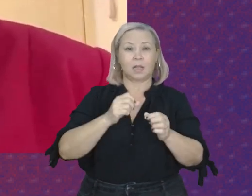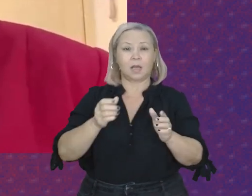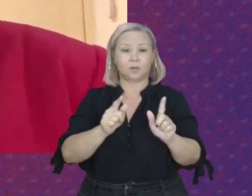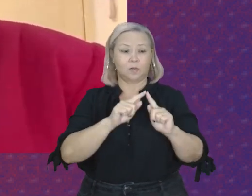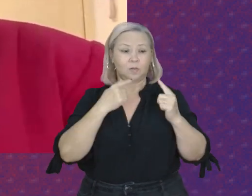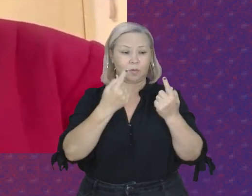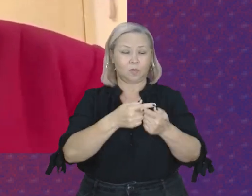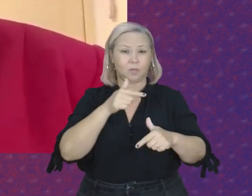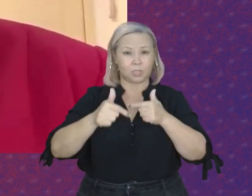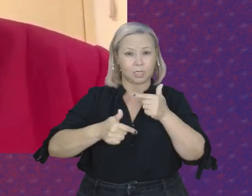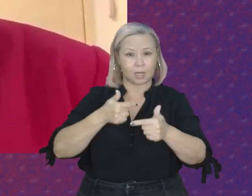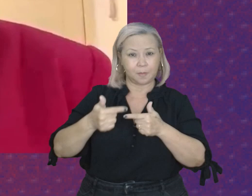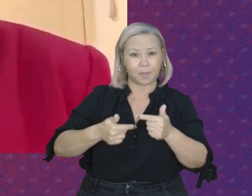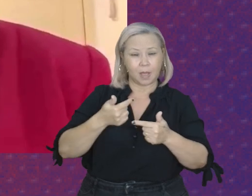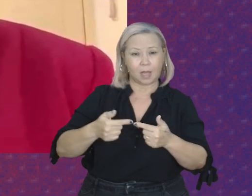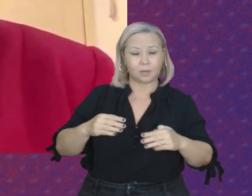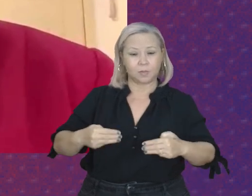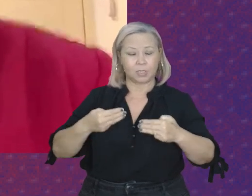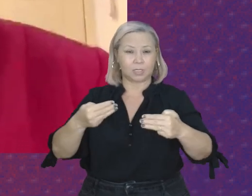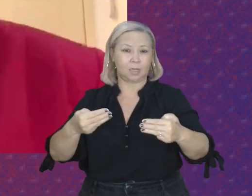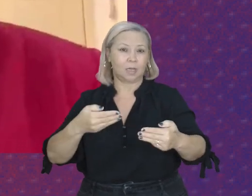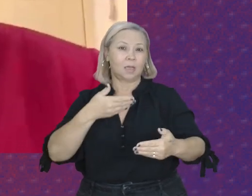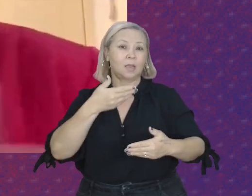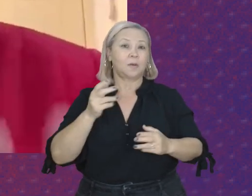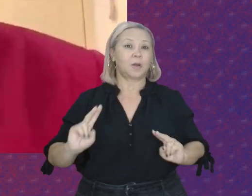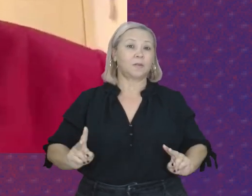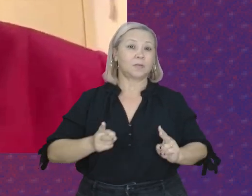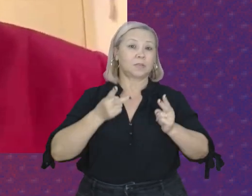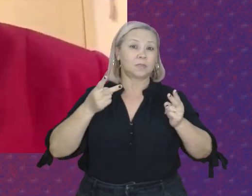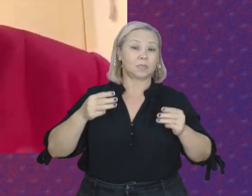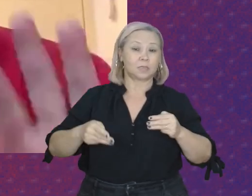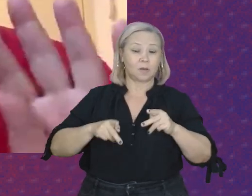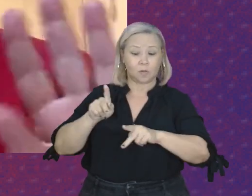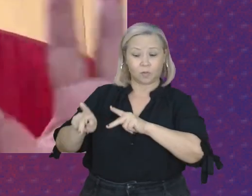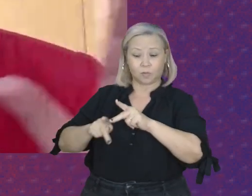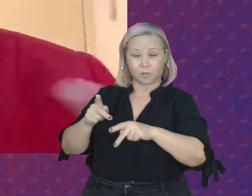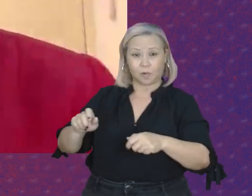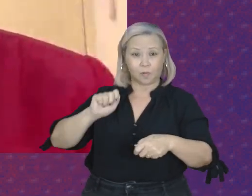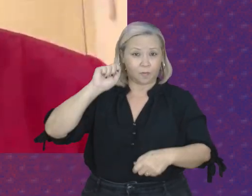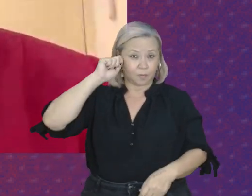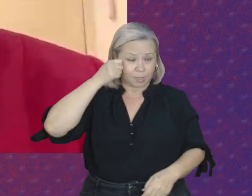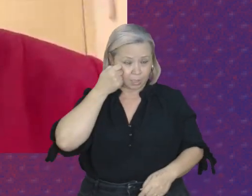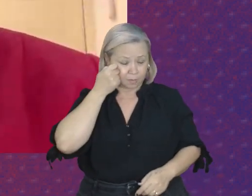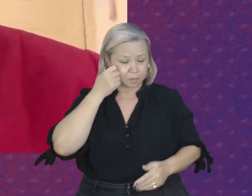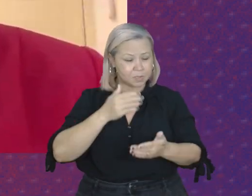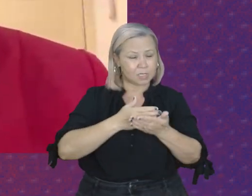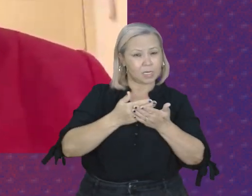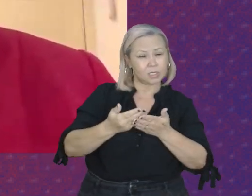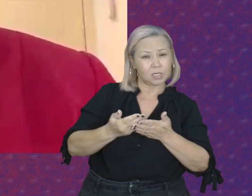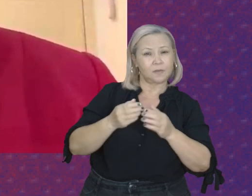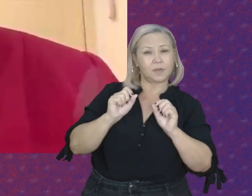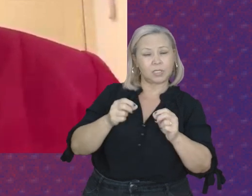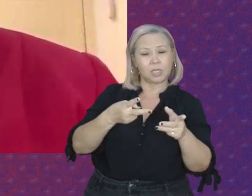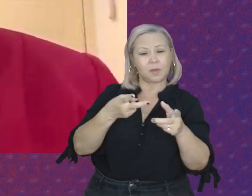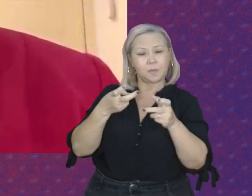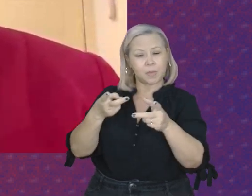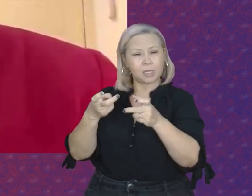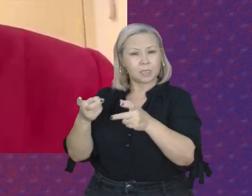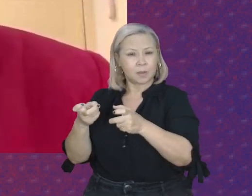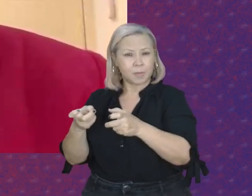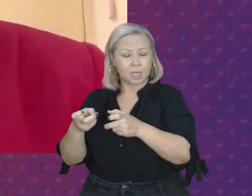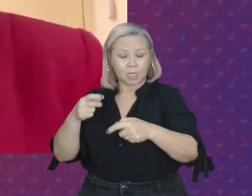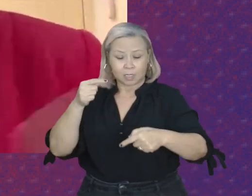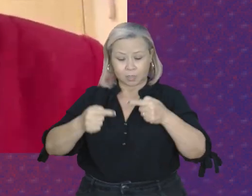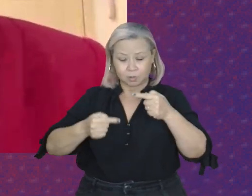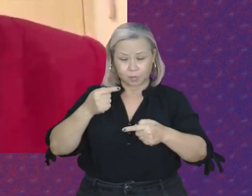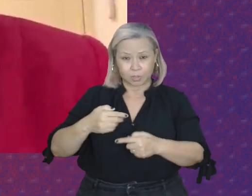interministerial para a valorização da população negra. Então, foi a primeira iniciativa de voltar os olhos em termos de políticas